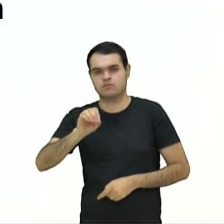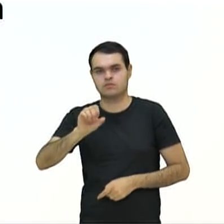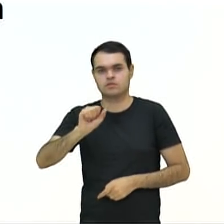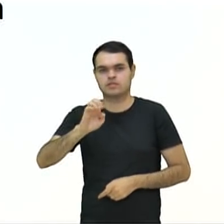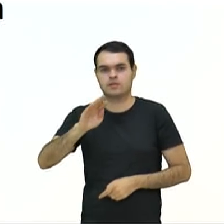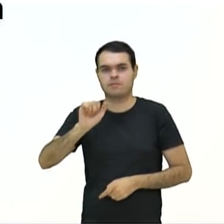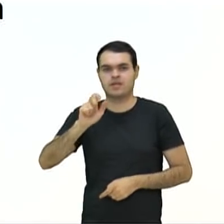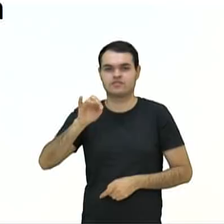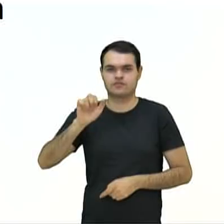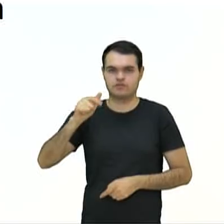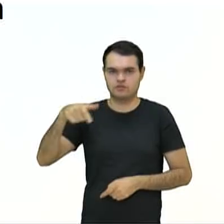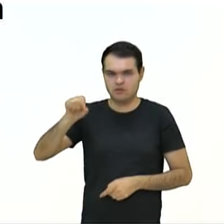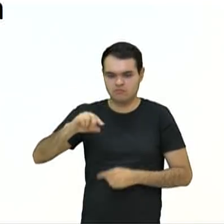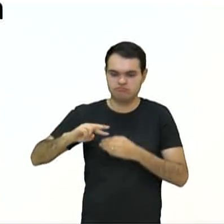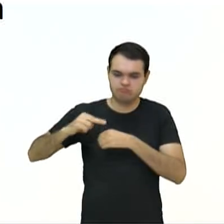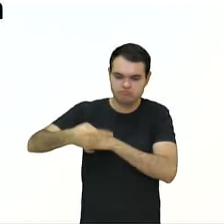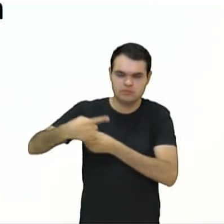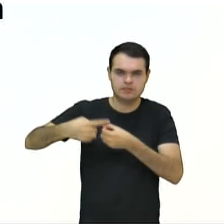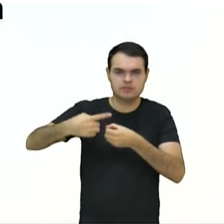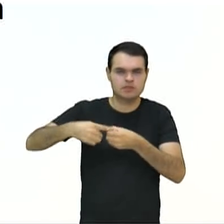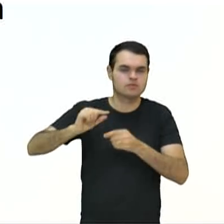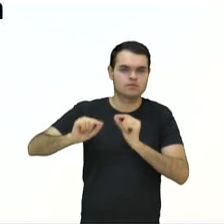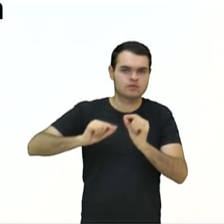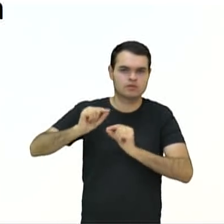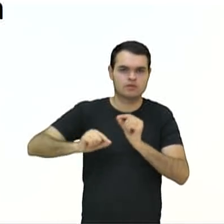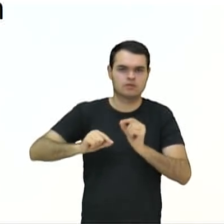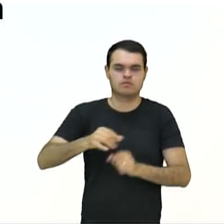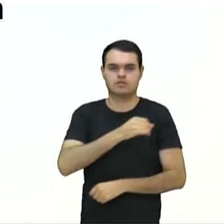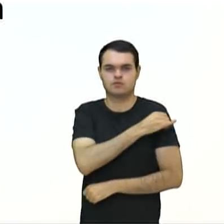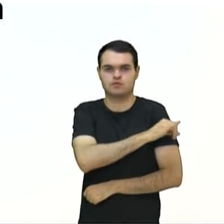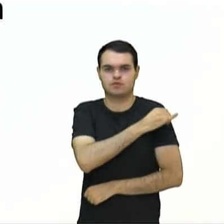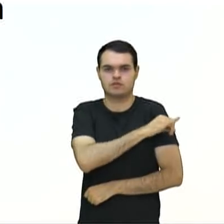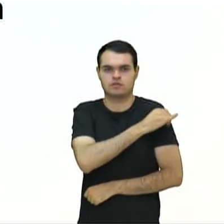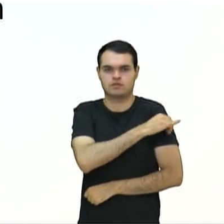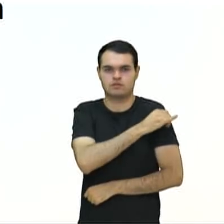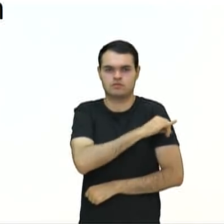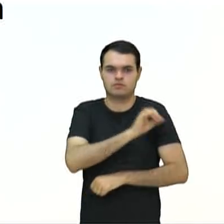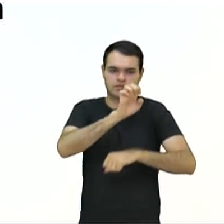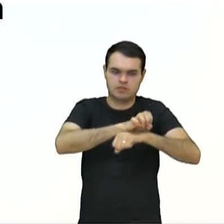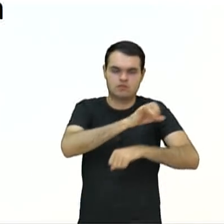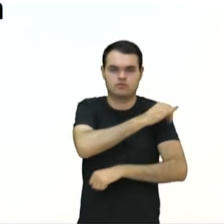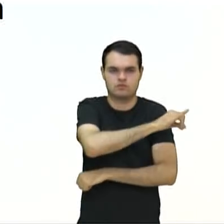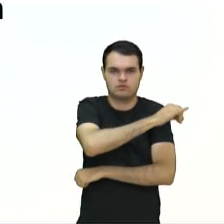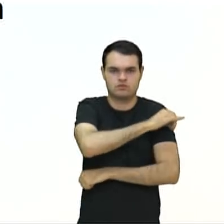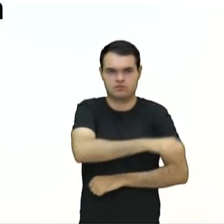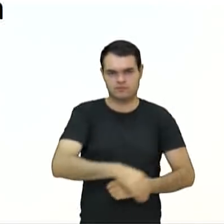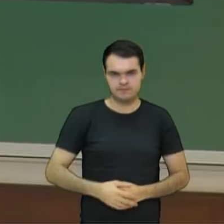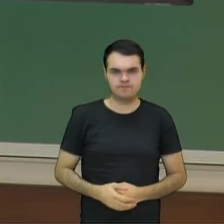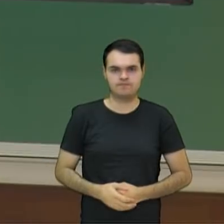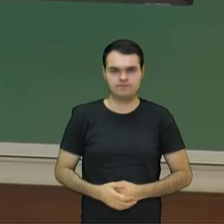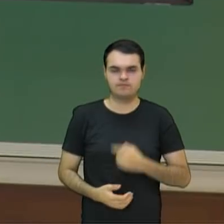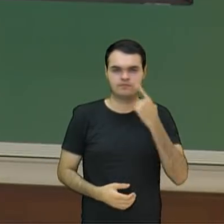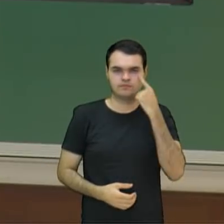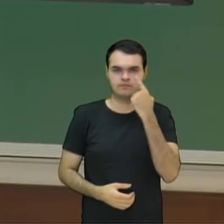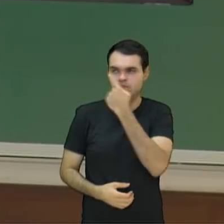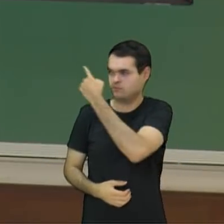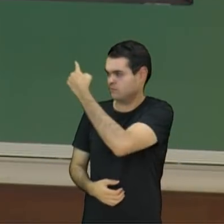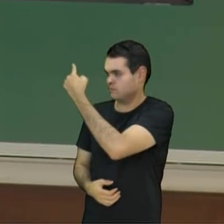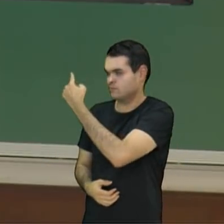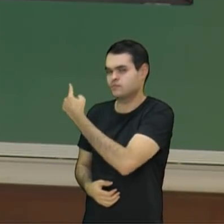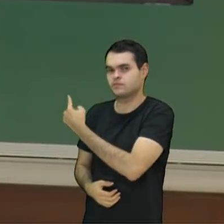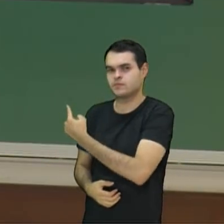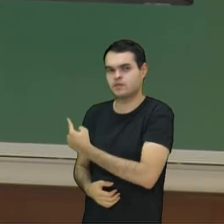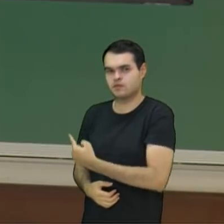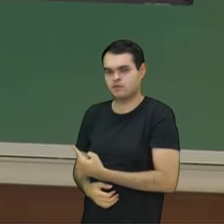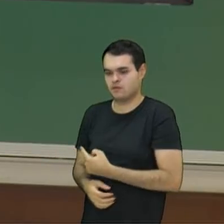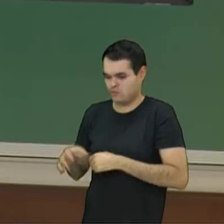1565, que vai dar origem a quem? Ao município do Rio de Janeiro, no estado do Rio de Janeiro. Então vejam quantos